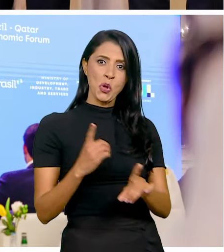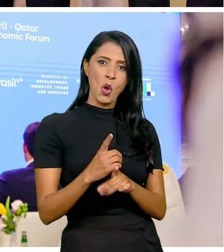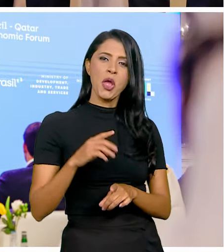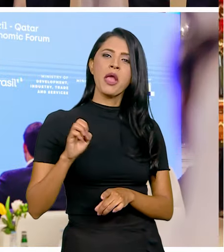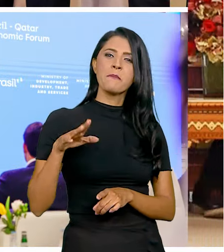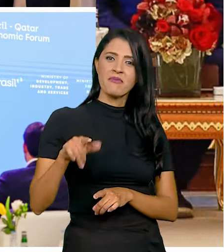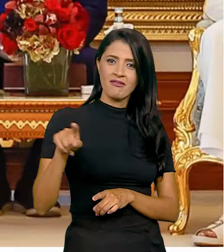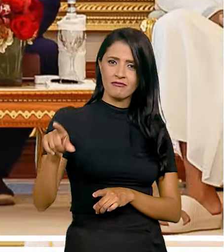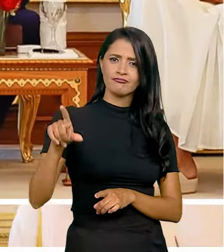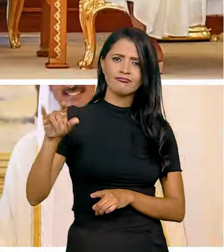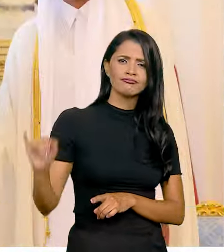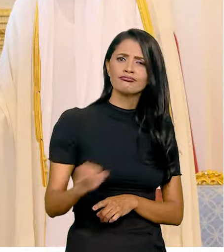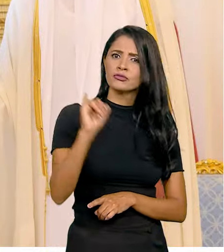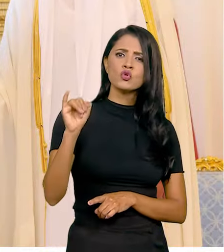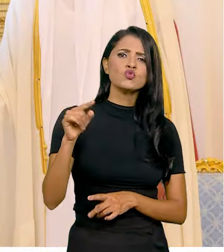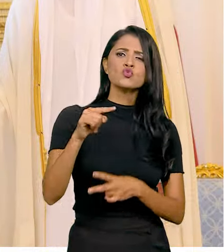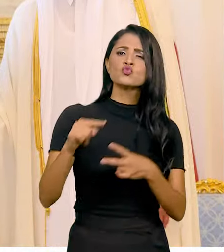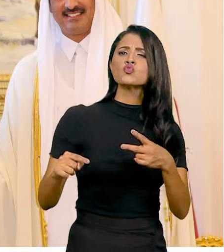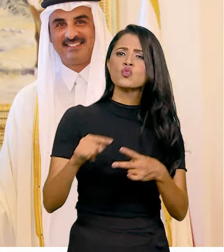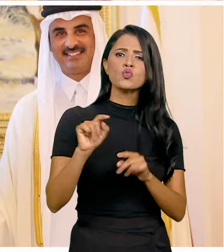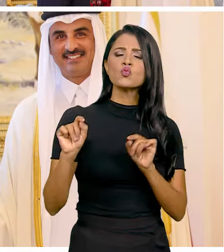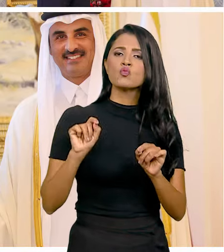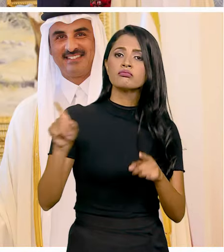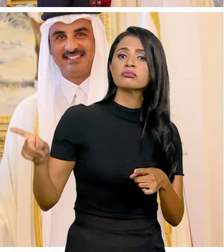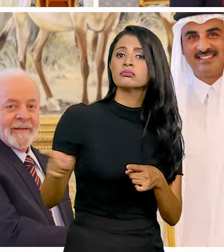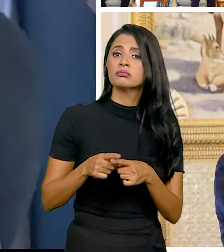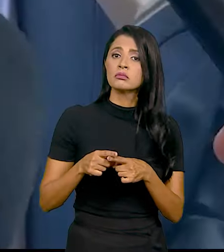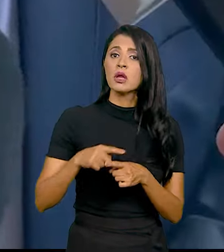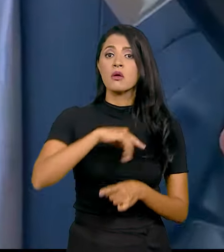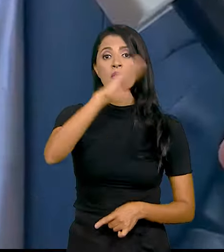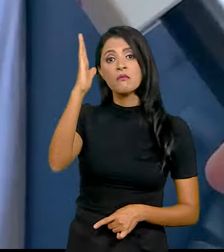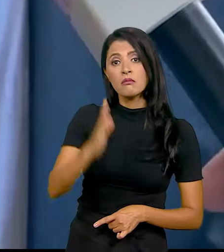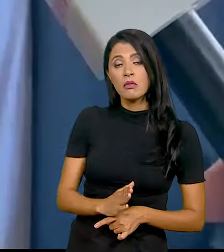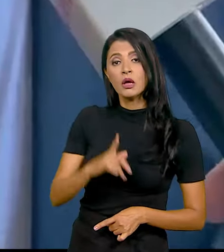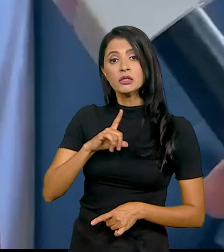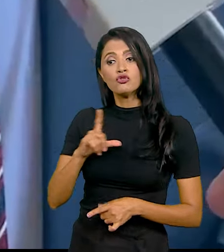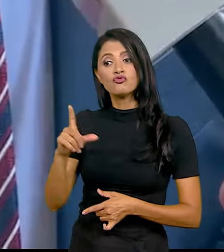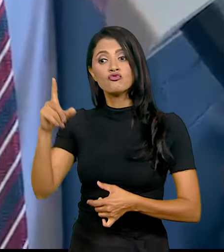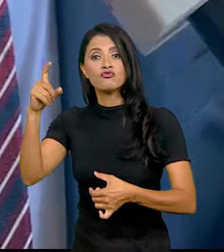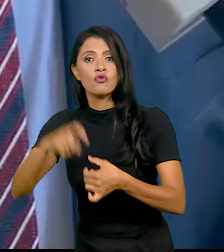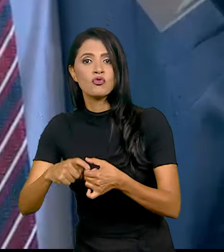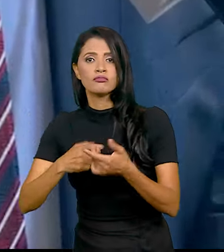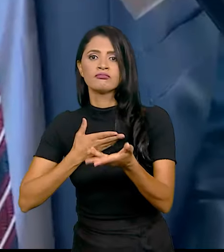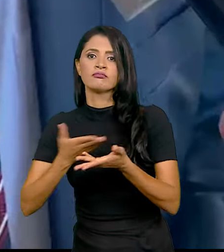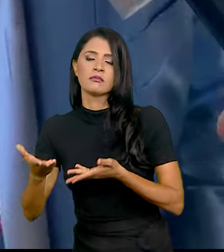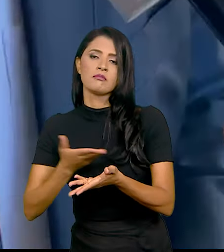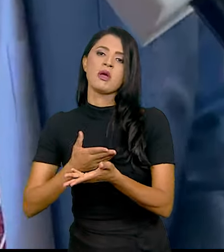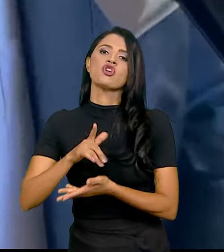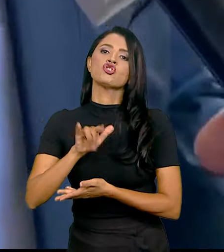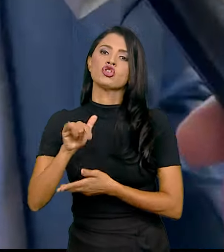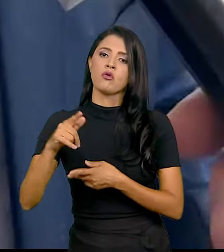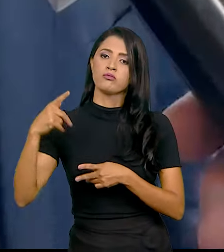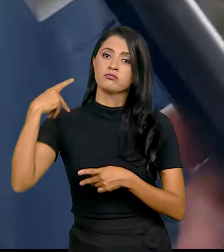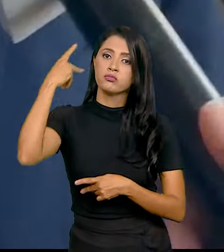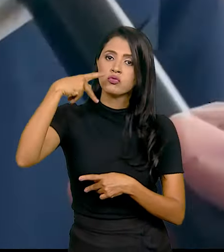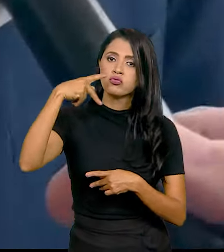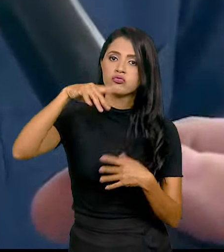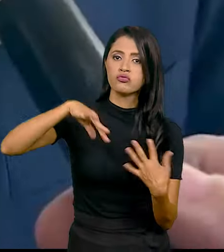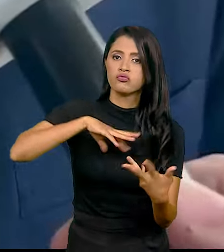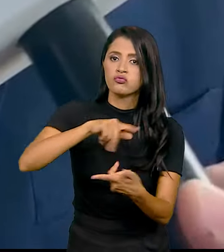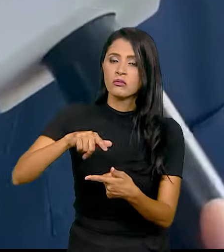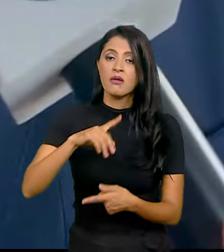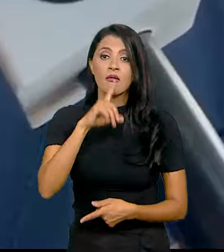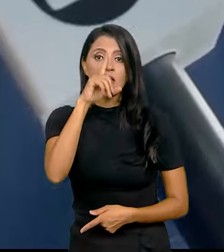O encontro com o Emir ele foi importante por duas razões. Primeiro porque o Brasil voltou a participar da União Política